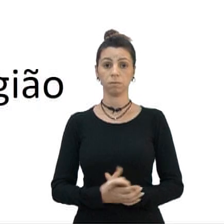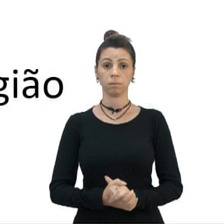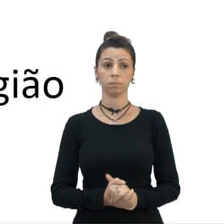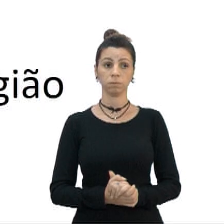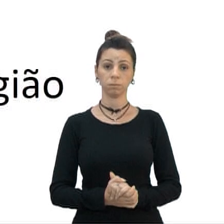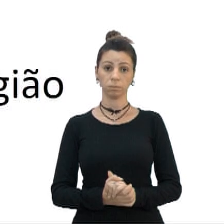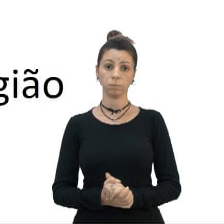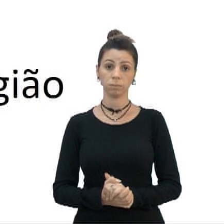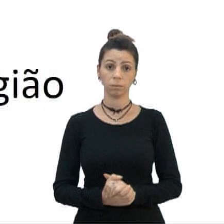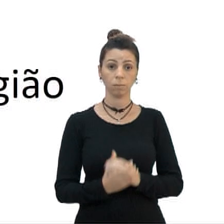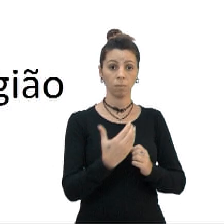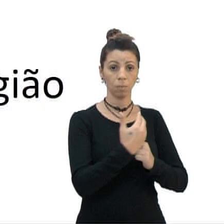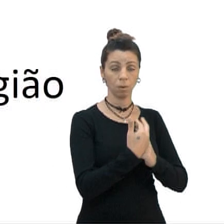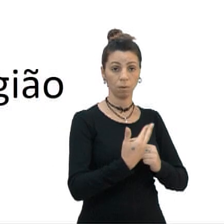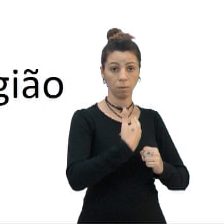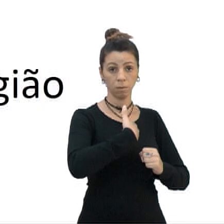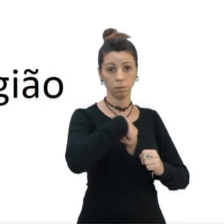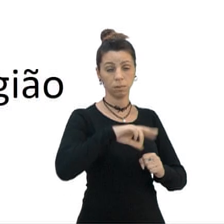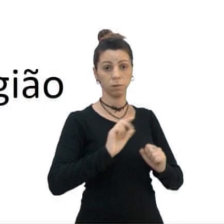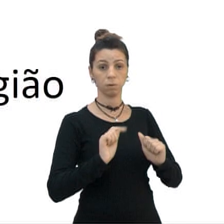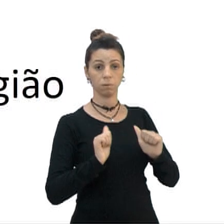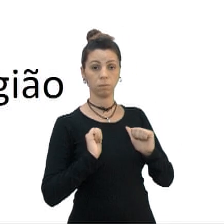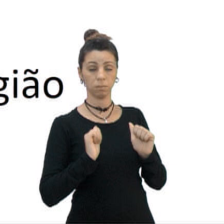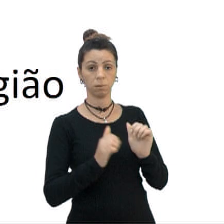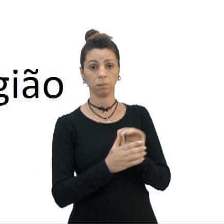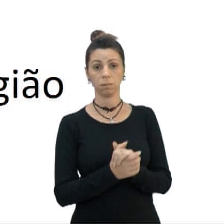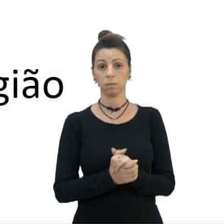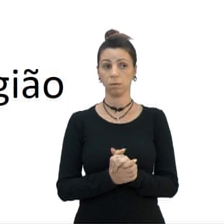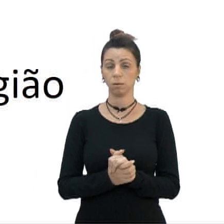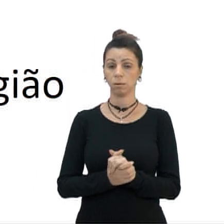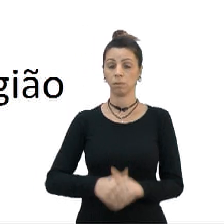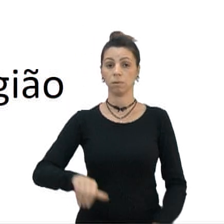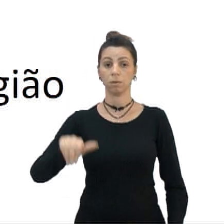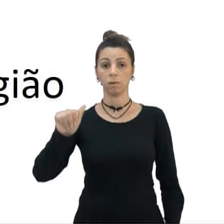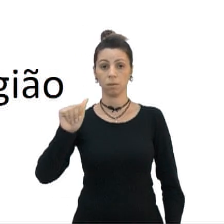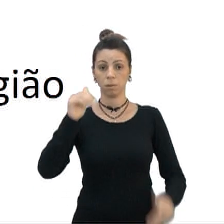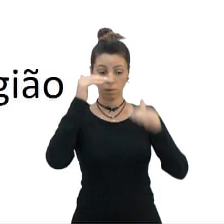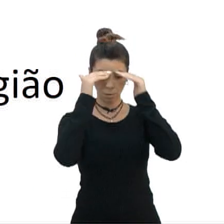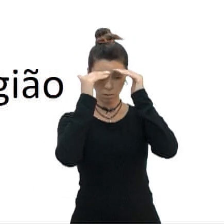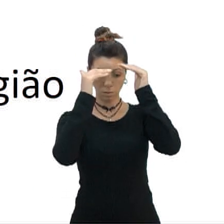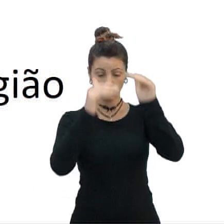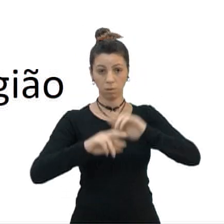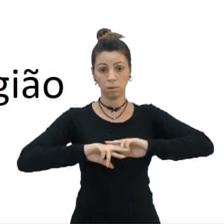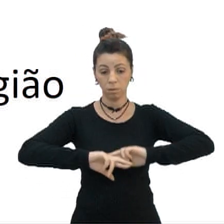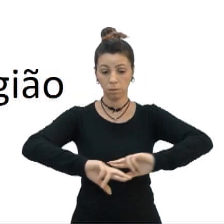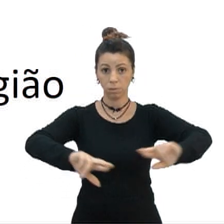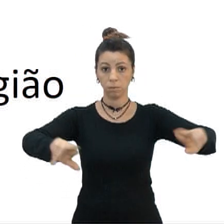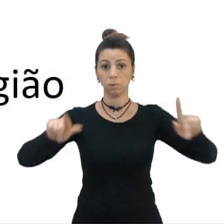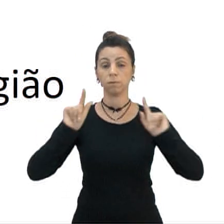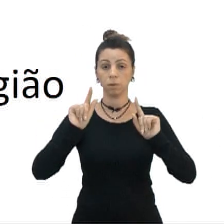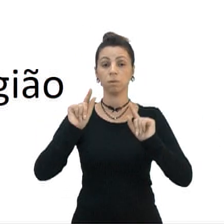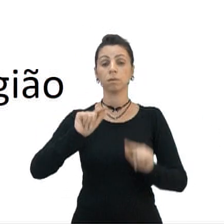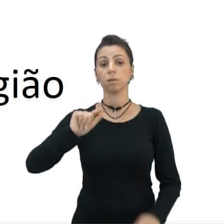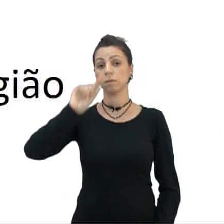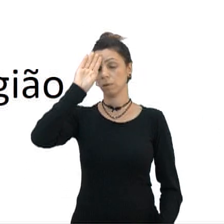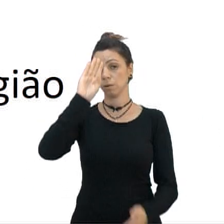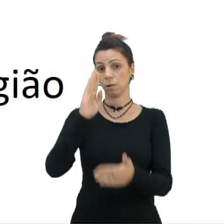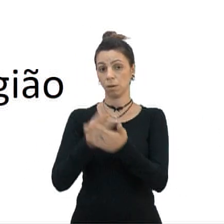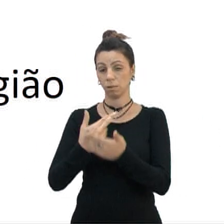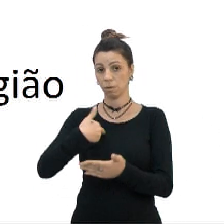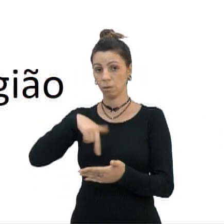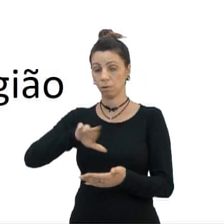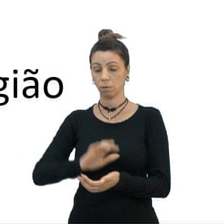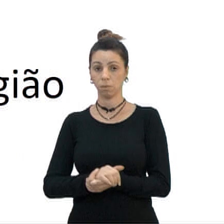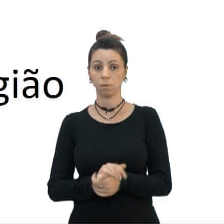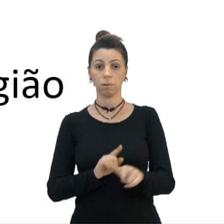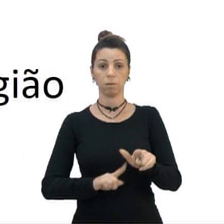Num Estado laico, os cidadãos devem, letra A, respeitar as diferenças de credo e religião. Letra B, devem